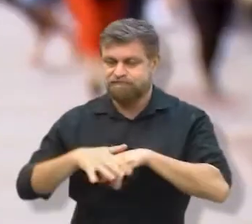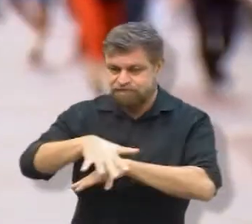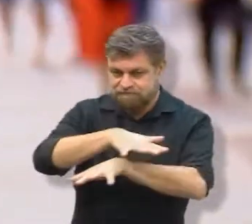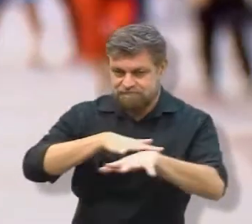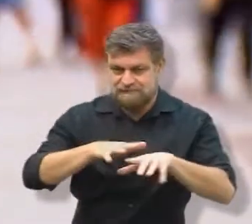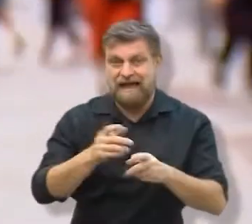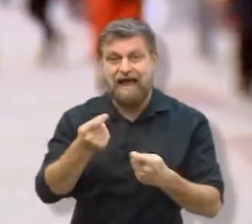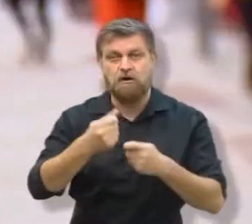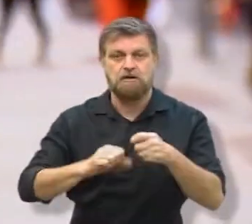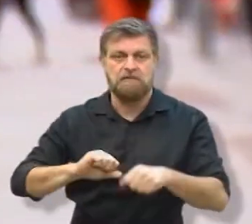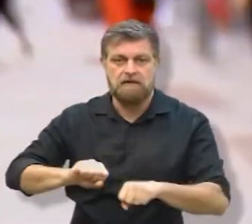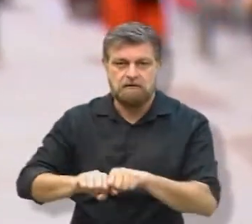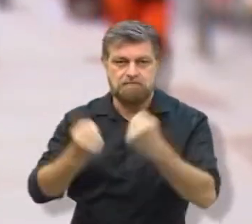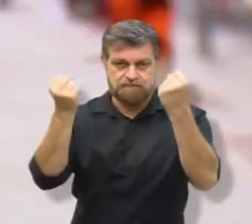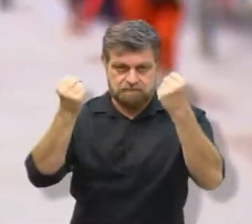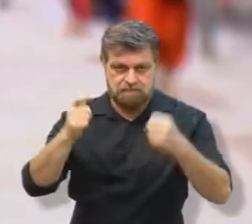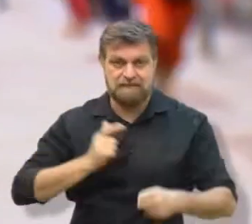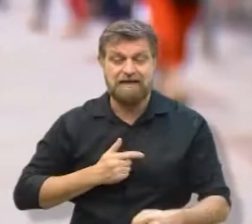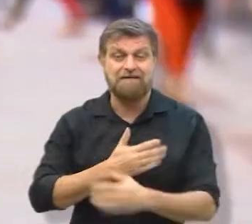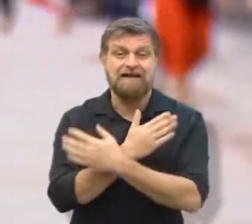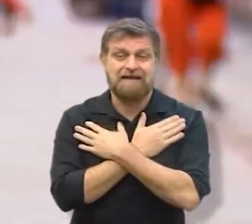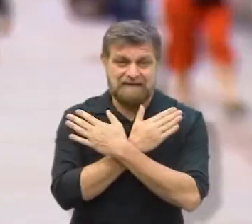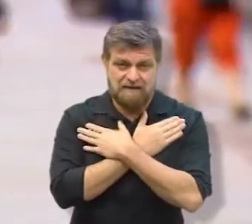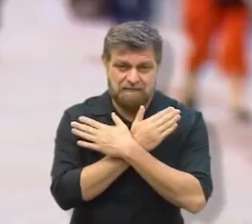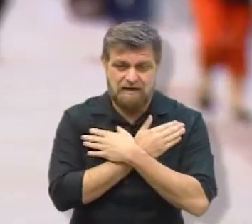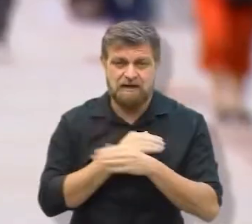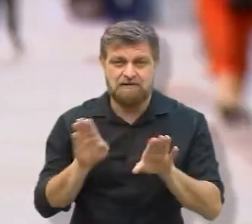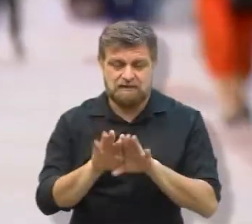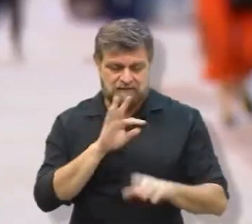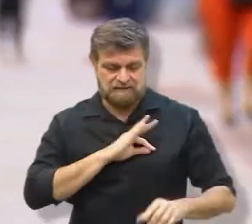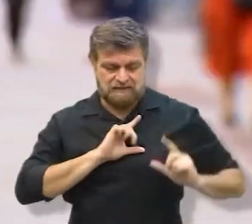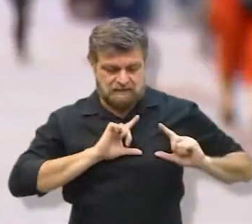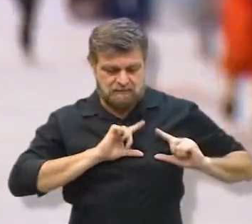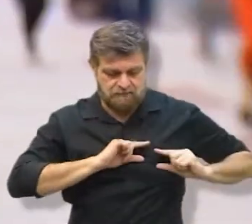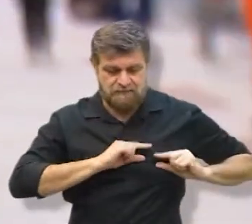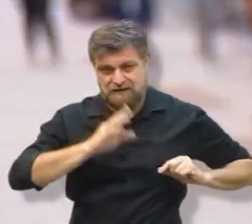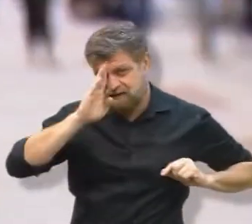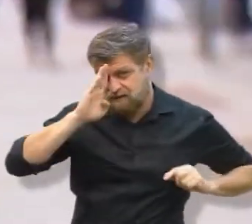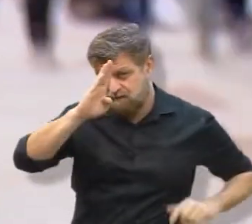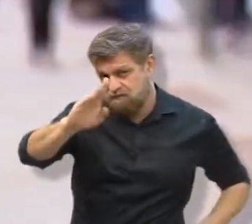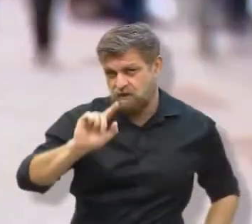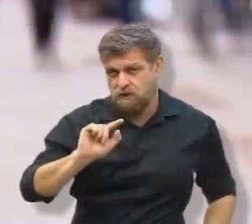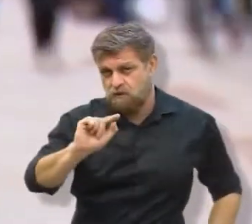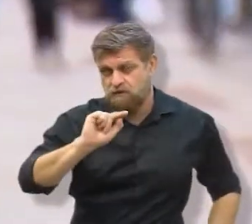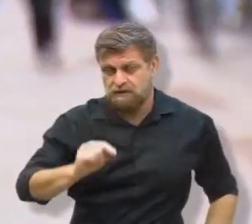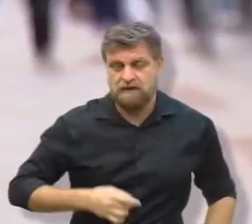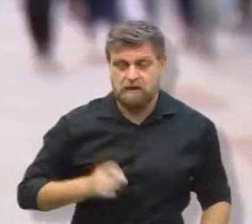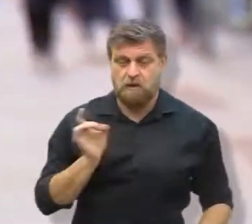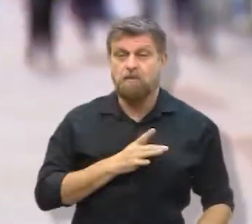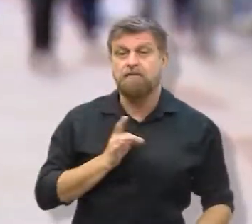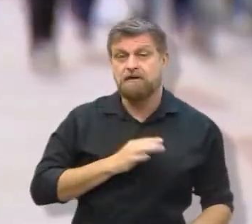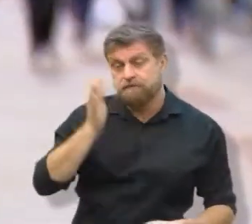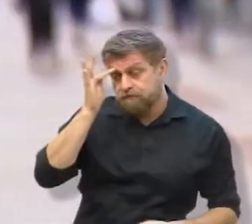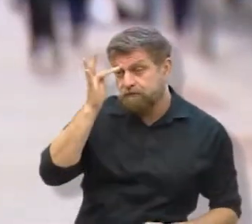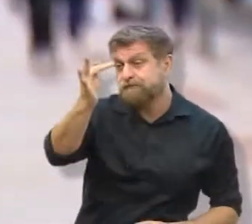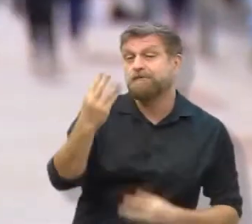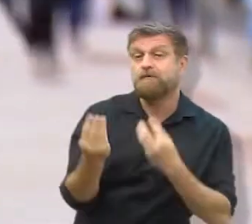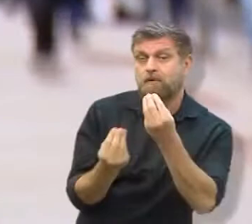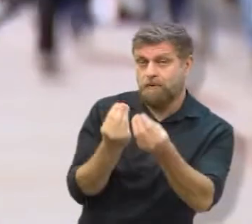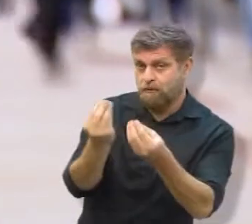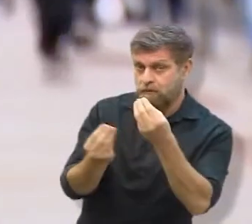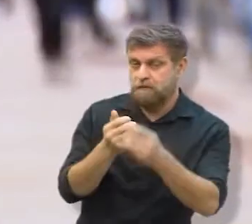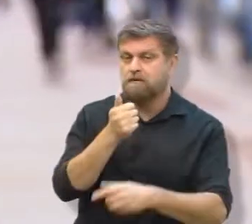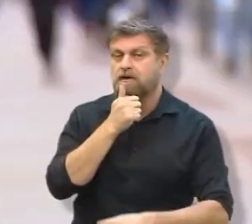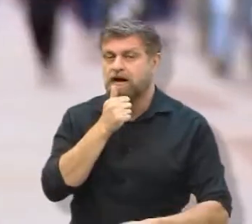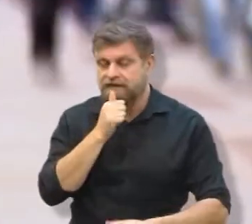cicatrizes deixadas pela crise na economia. As perdas de emprego, as reduções salariais e principalmente as incertezas